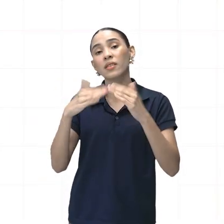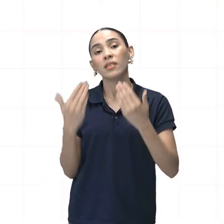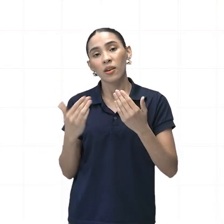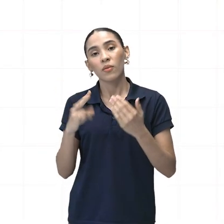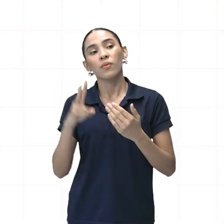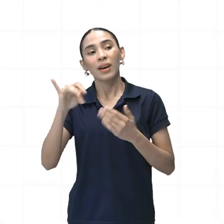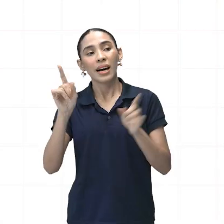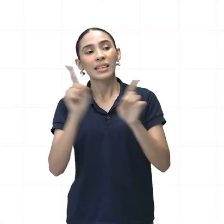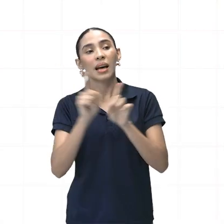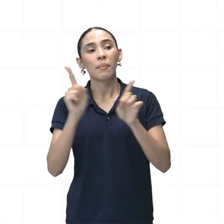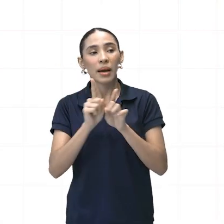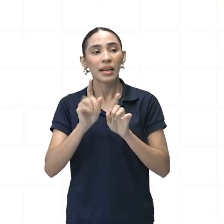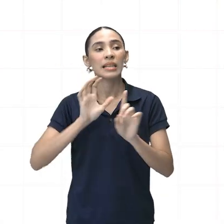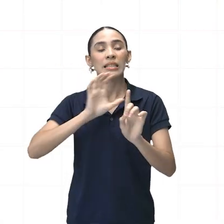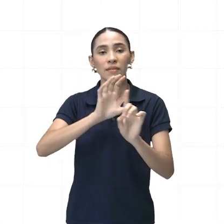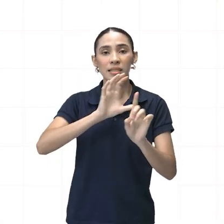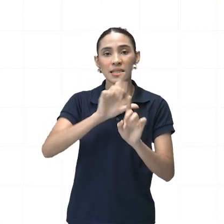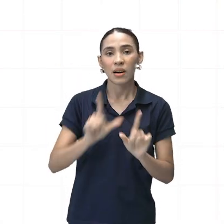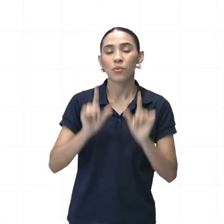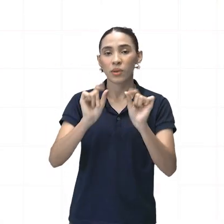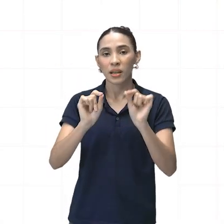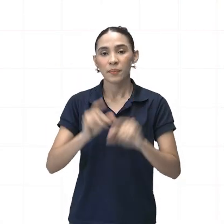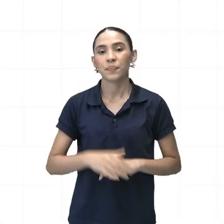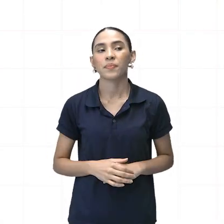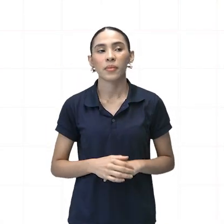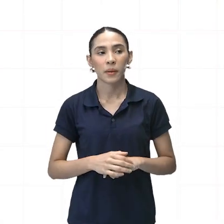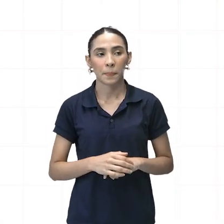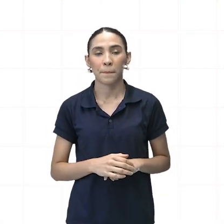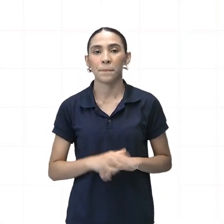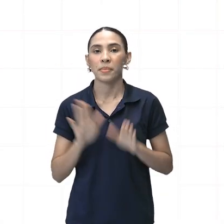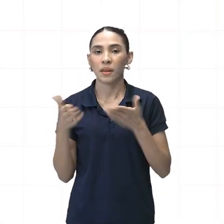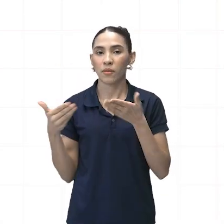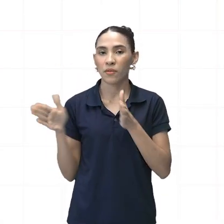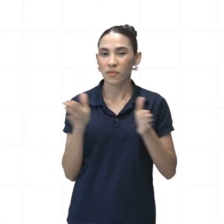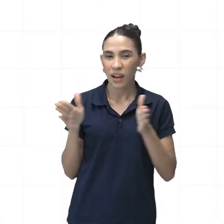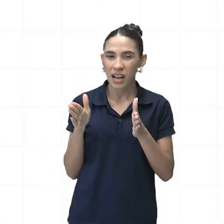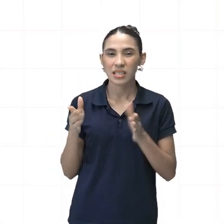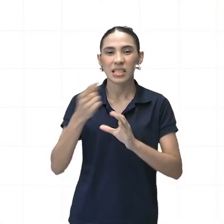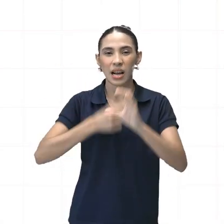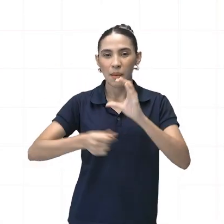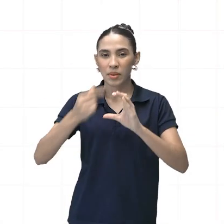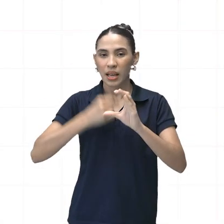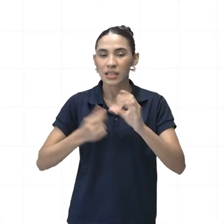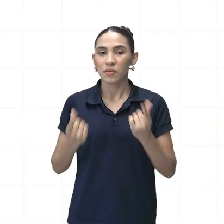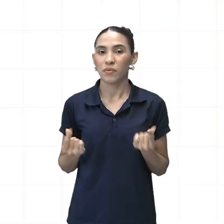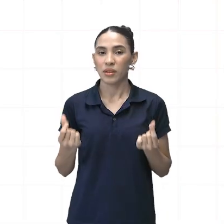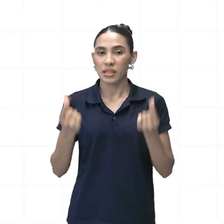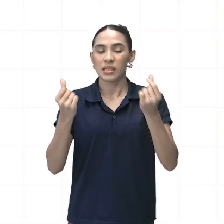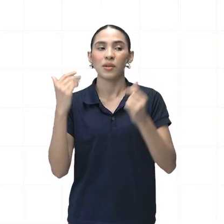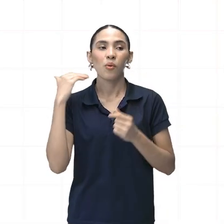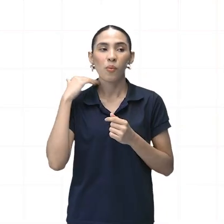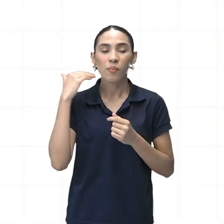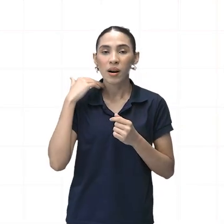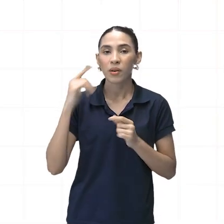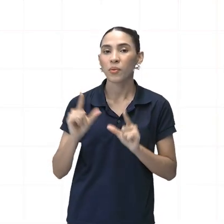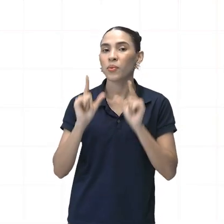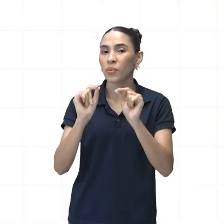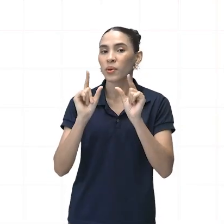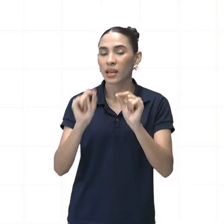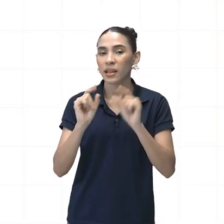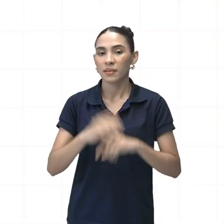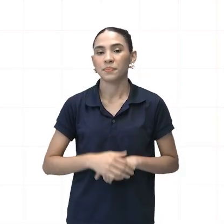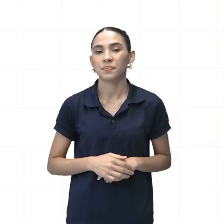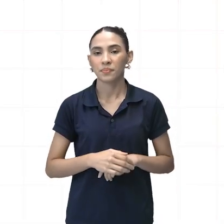isso acaba, fazendo com que nessa fase aí do capitalismo financeiro, os bancos, eles vão